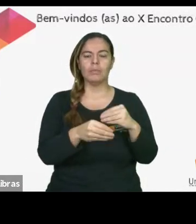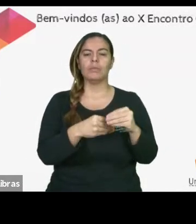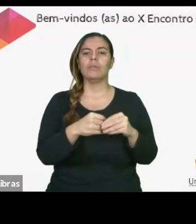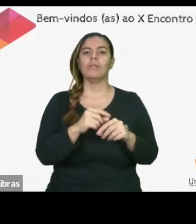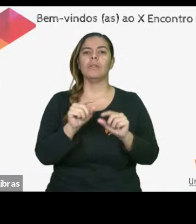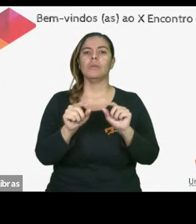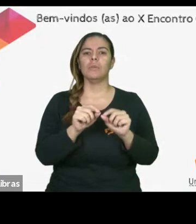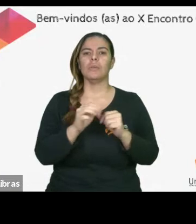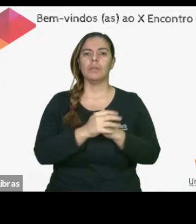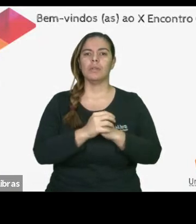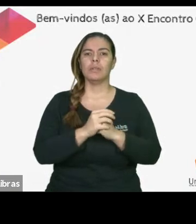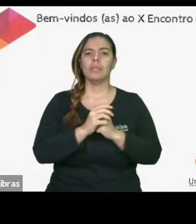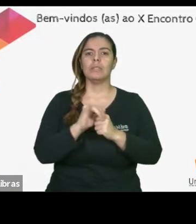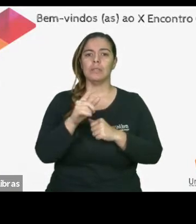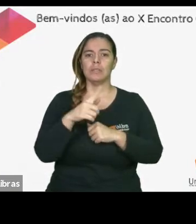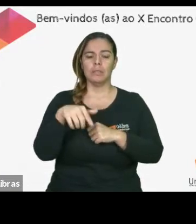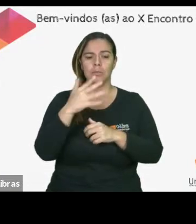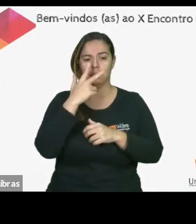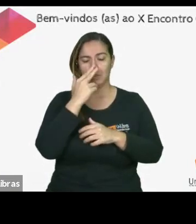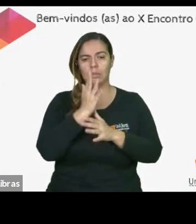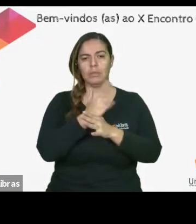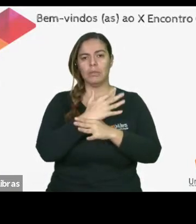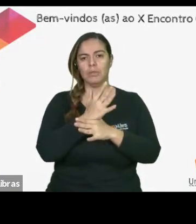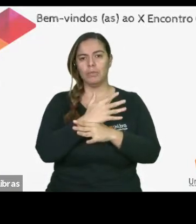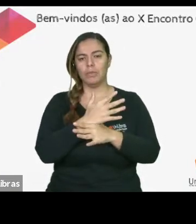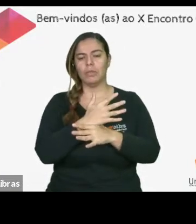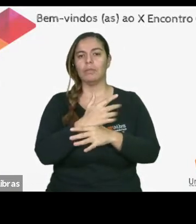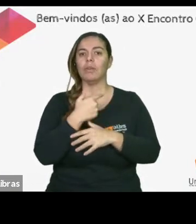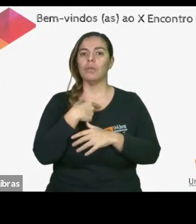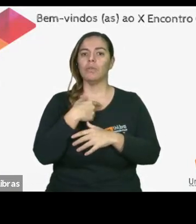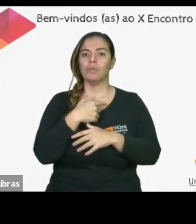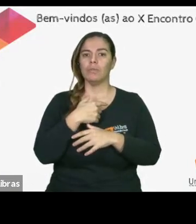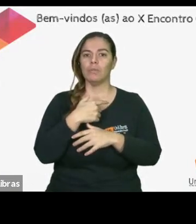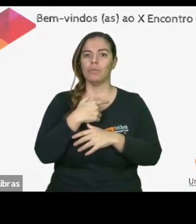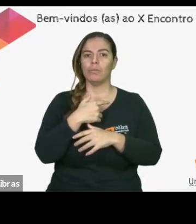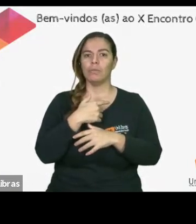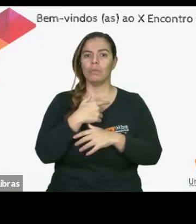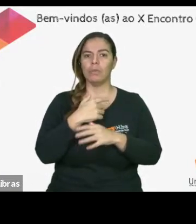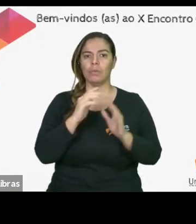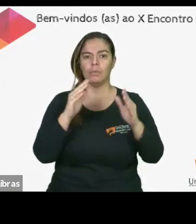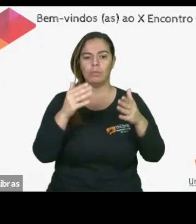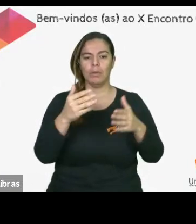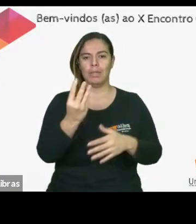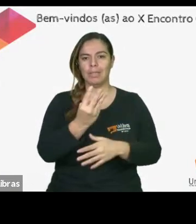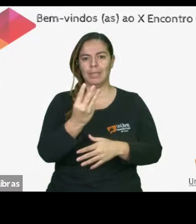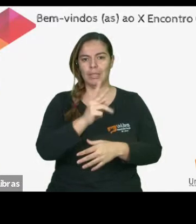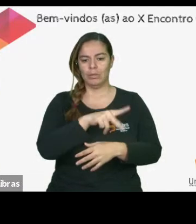se estamos em deriva, essa pergunta eu vou considerar dirigida aos três